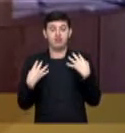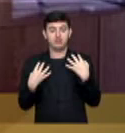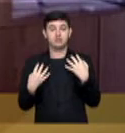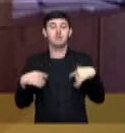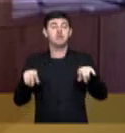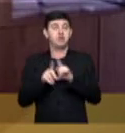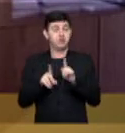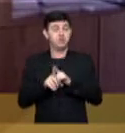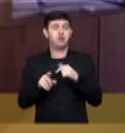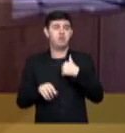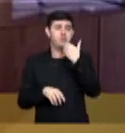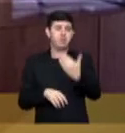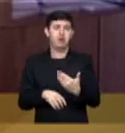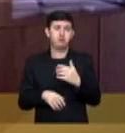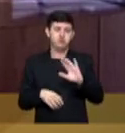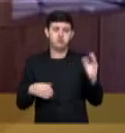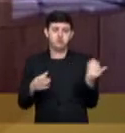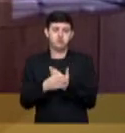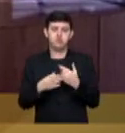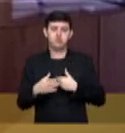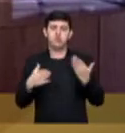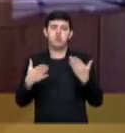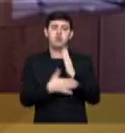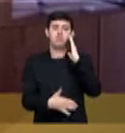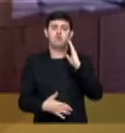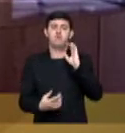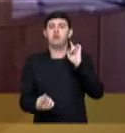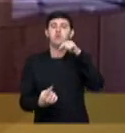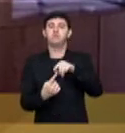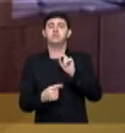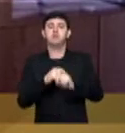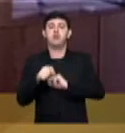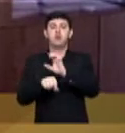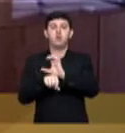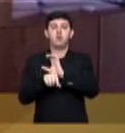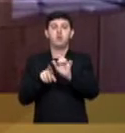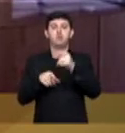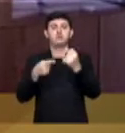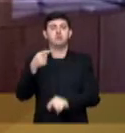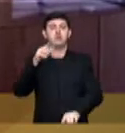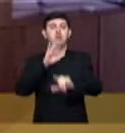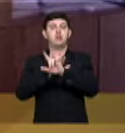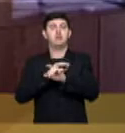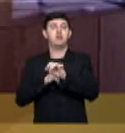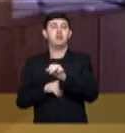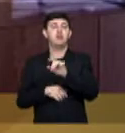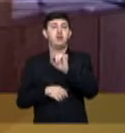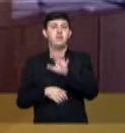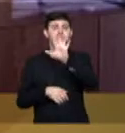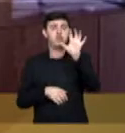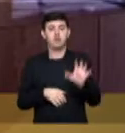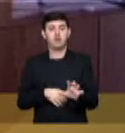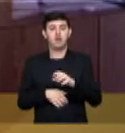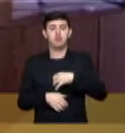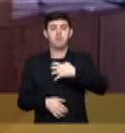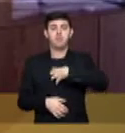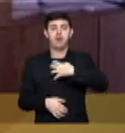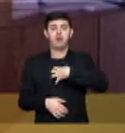julgada procedente a prejudicação direta para declarar inconstitucional a lei do Estado da Bahia de